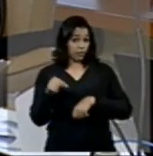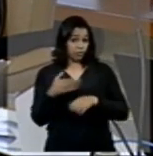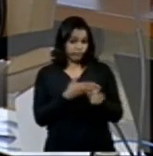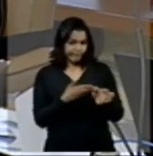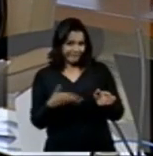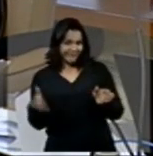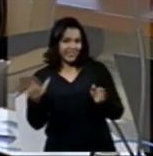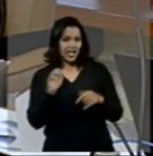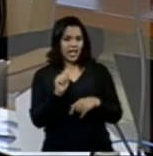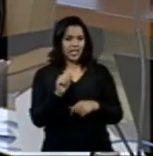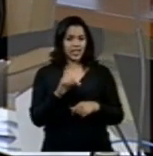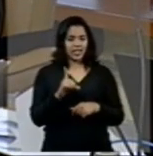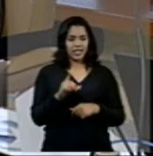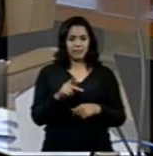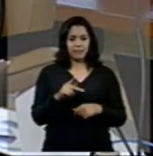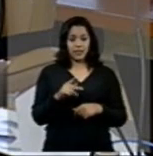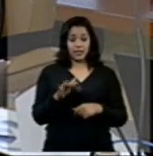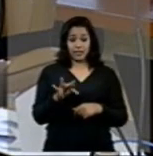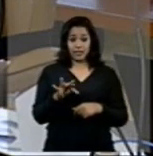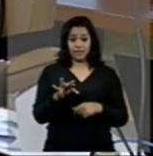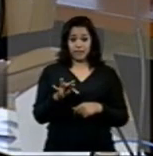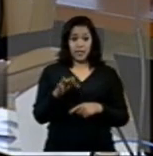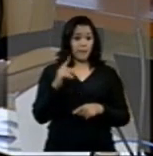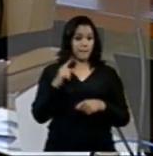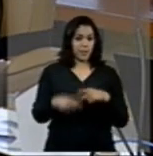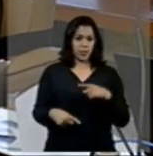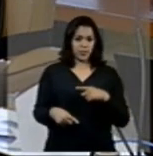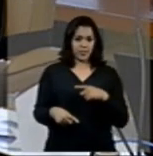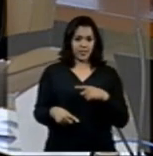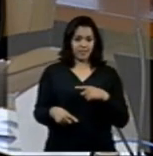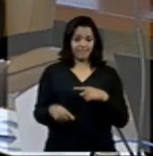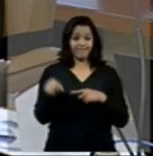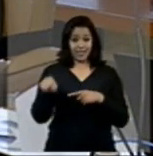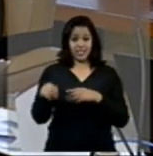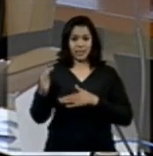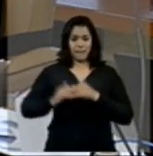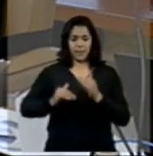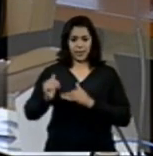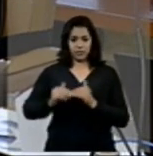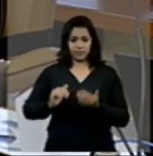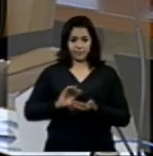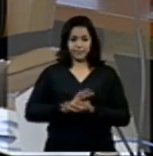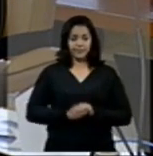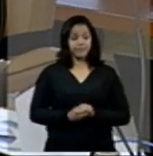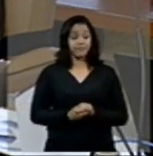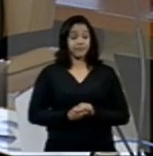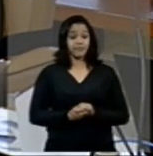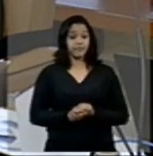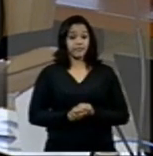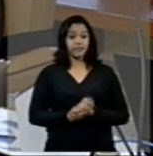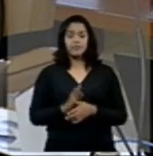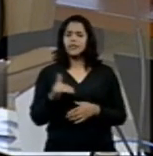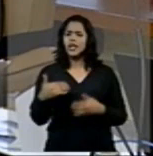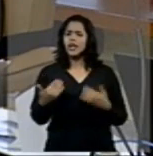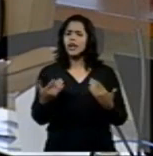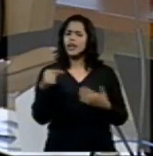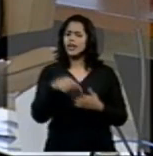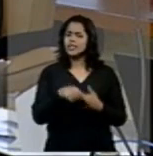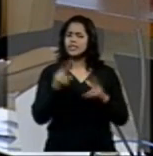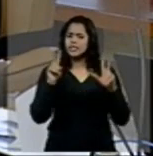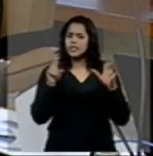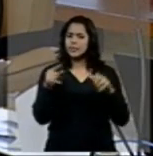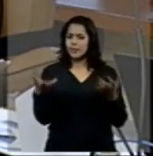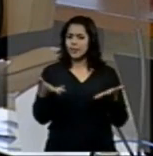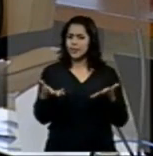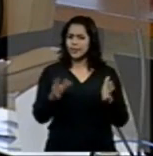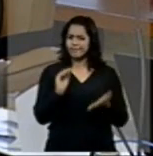que especificamente vedasse a referida prática. A questão central aqui